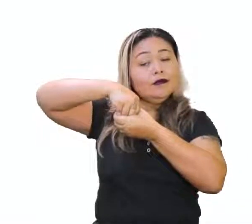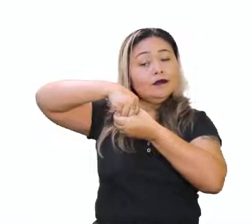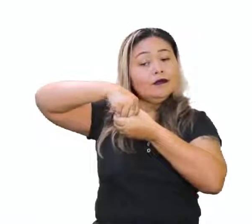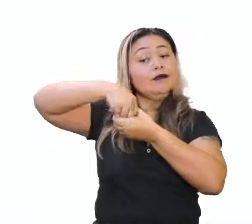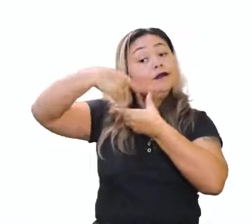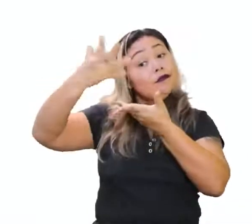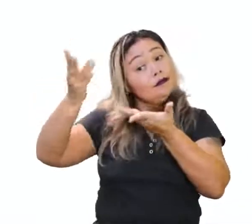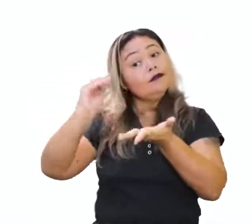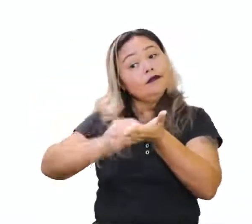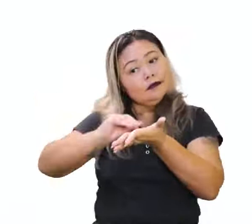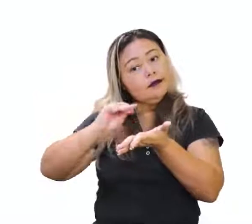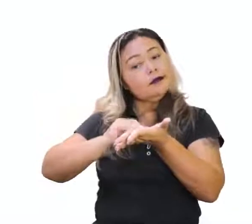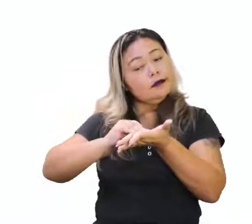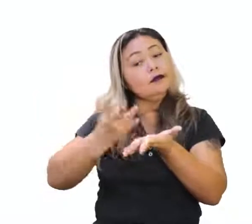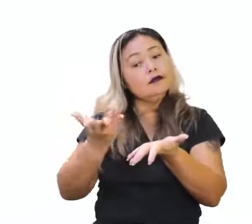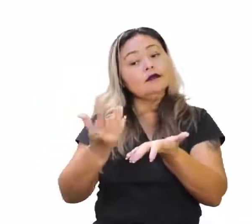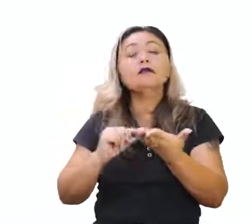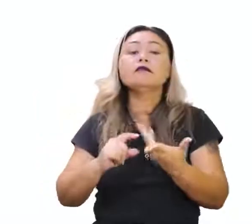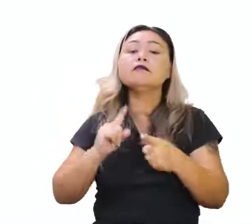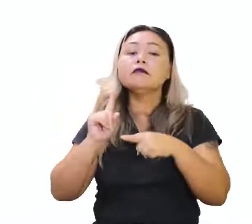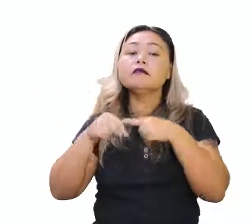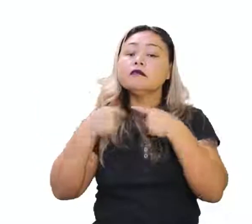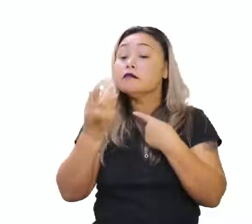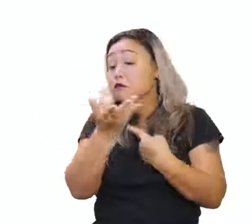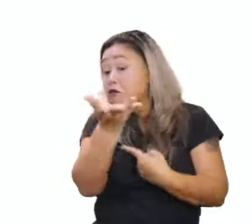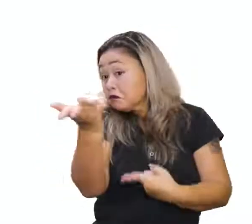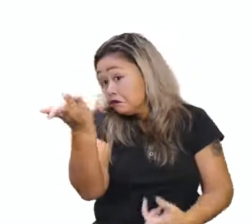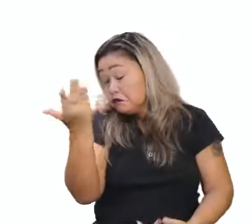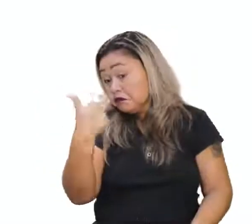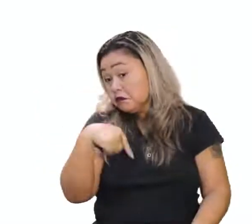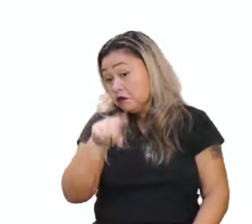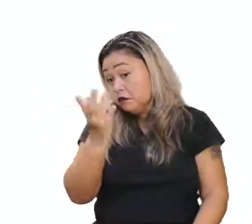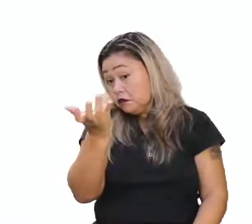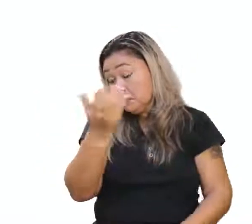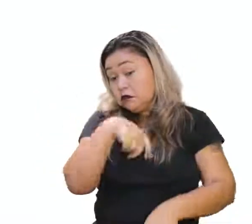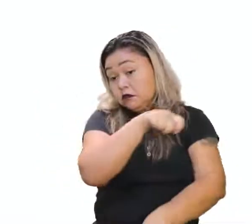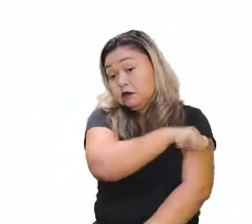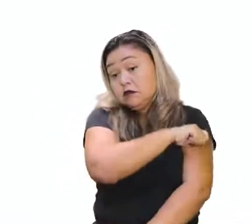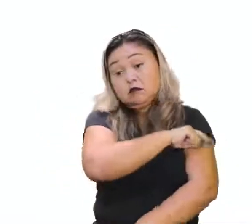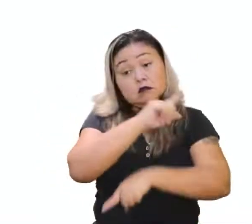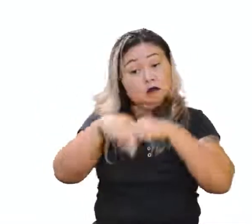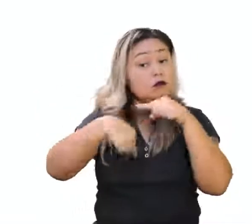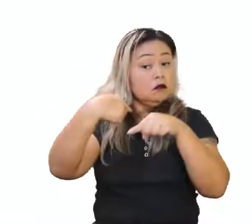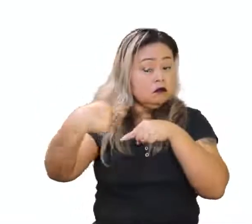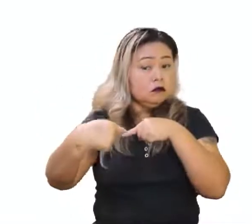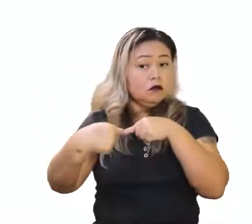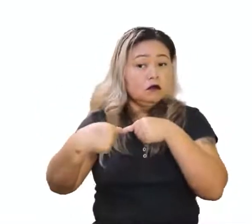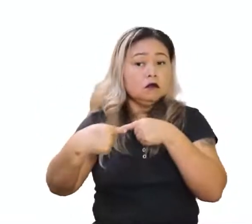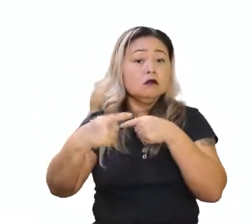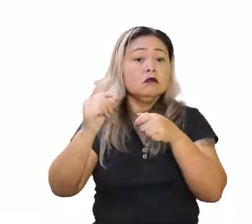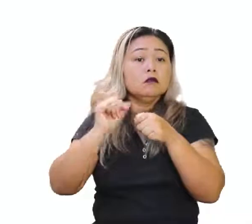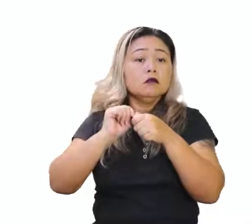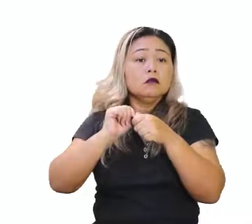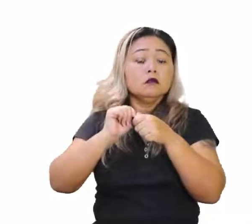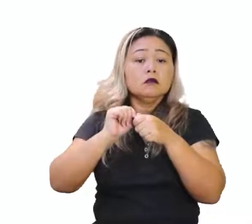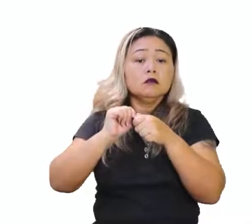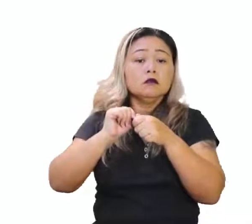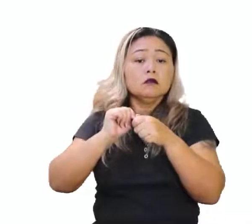Fiquei devendo. Mas aí, se o colega quiser fazer, os queridos estudantes depois, quais são as